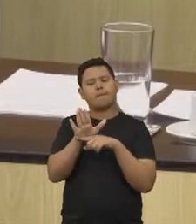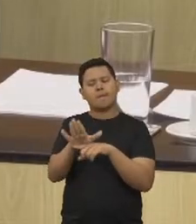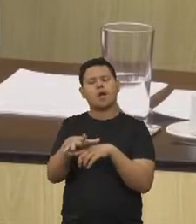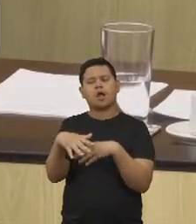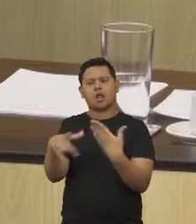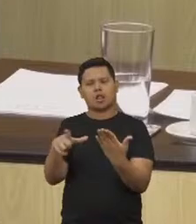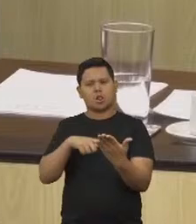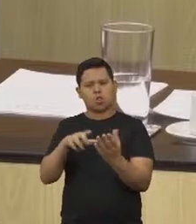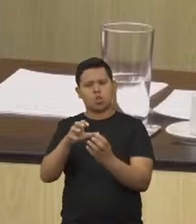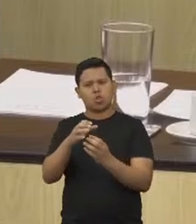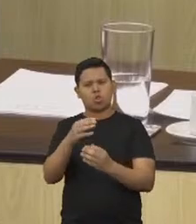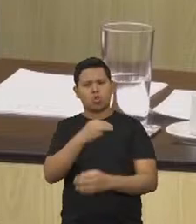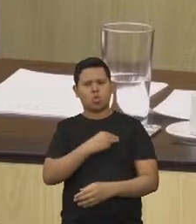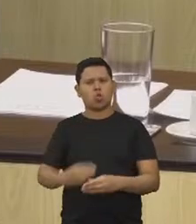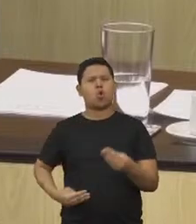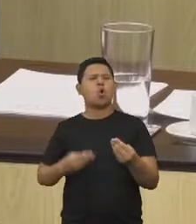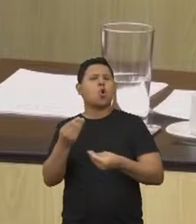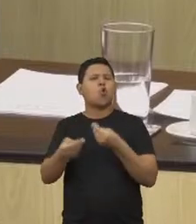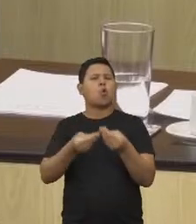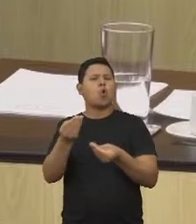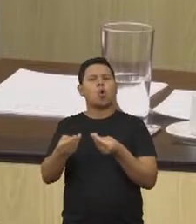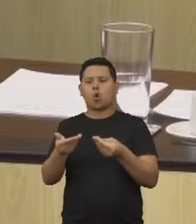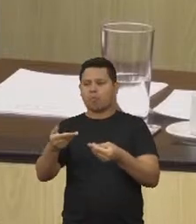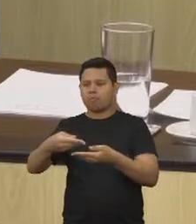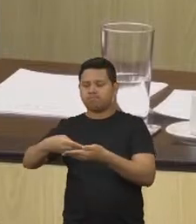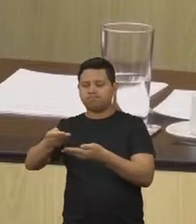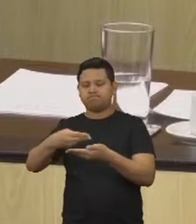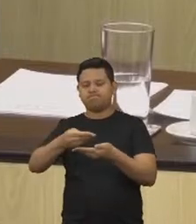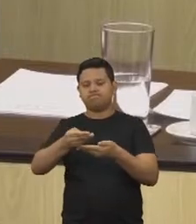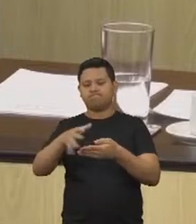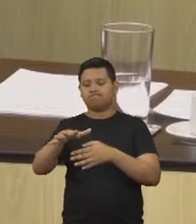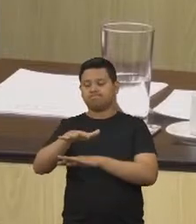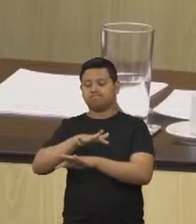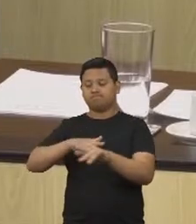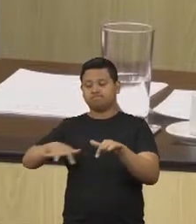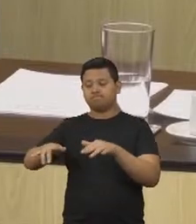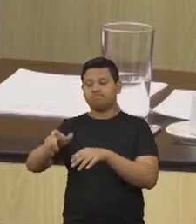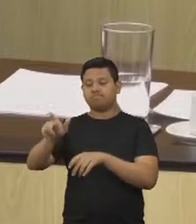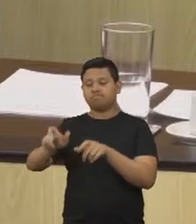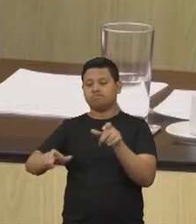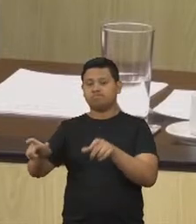possui e como é distribuído o atendimento pelos bairros e unidades de saúde?